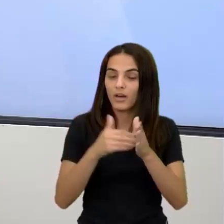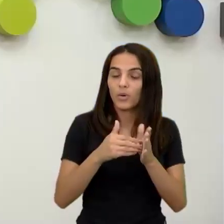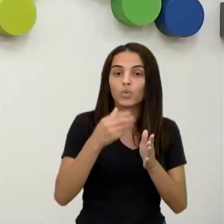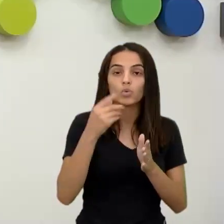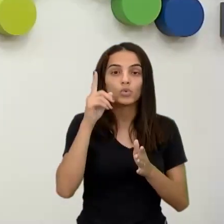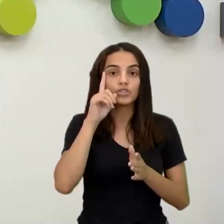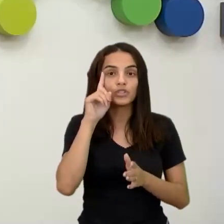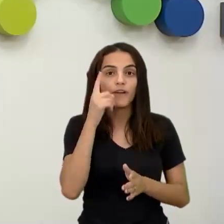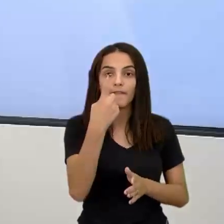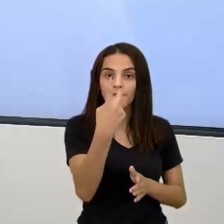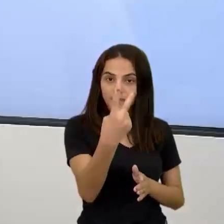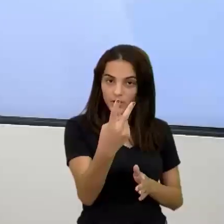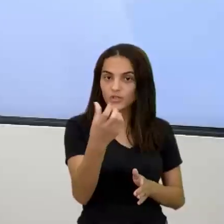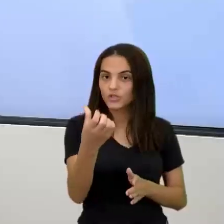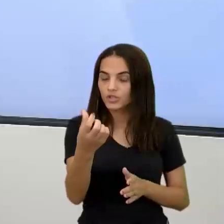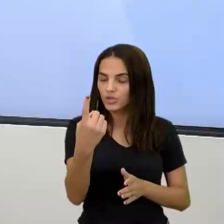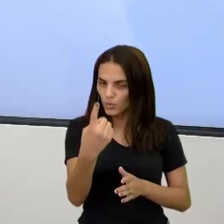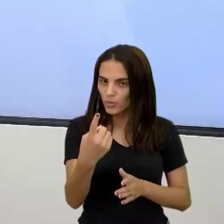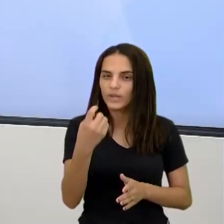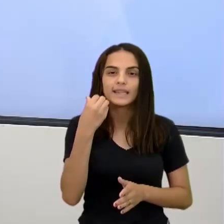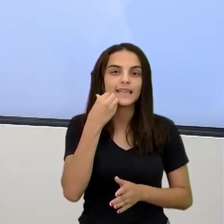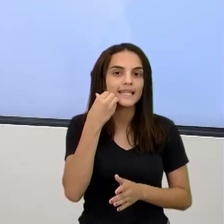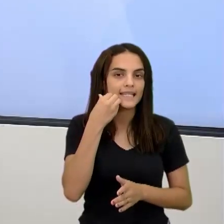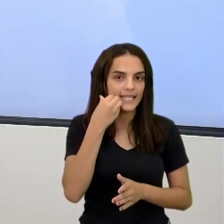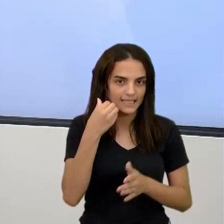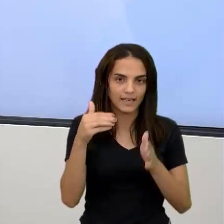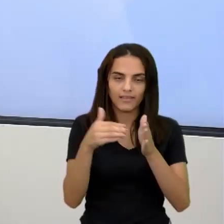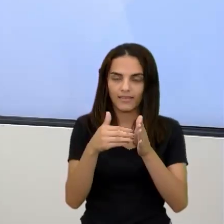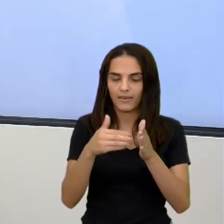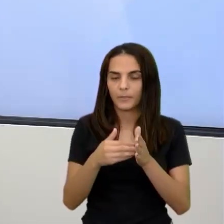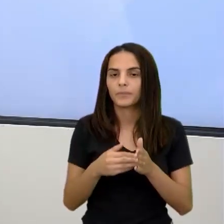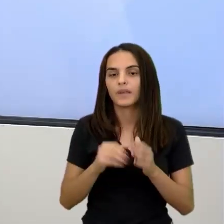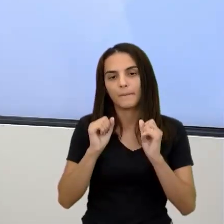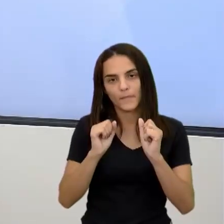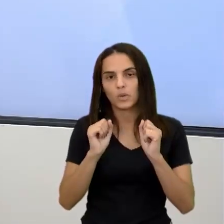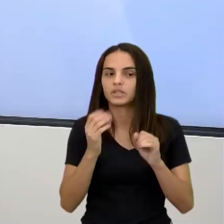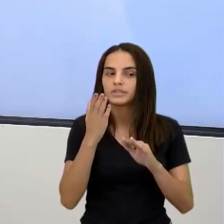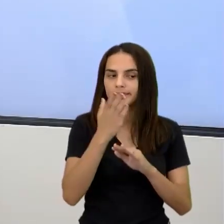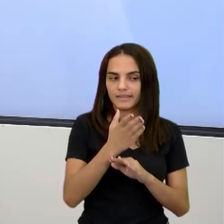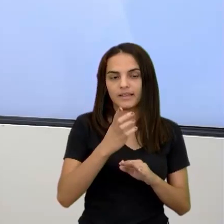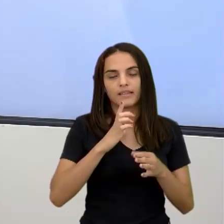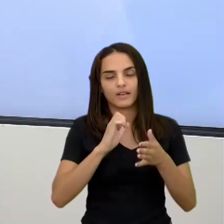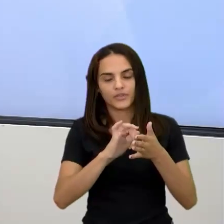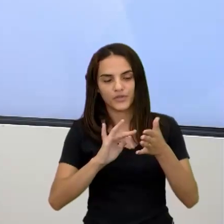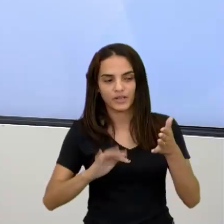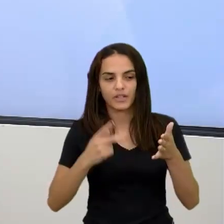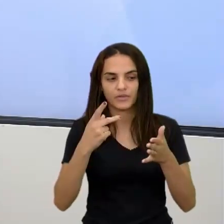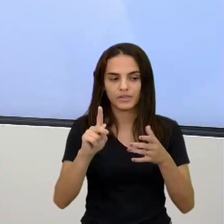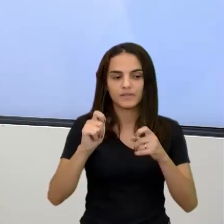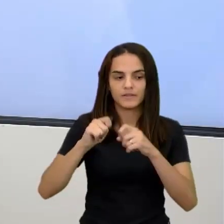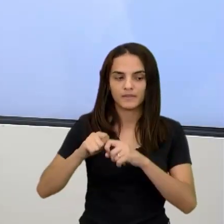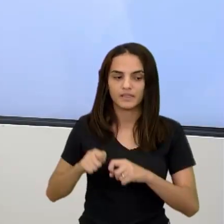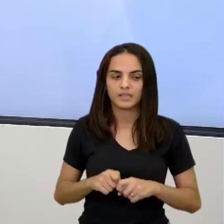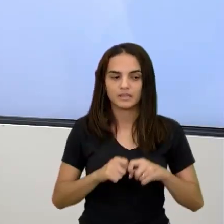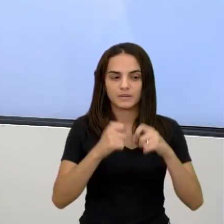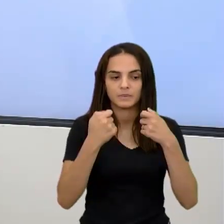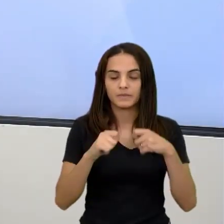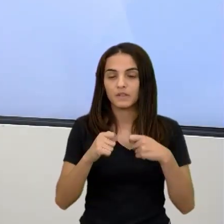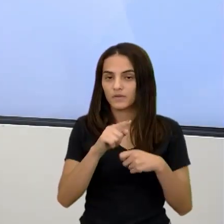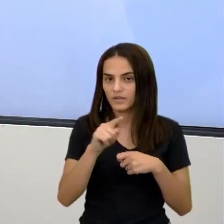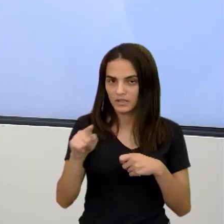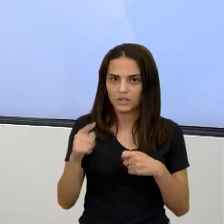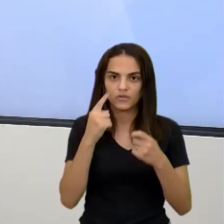né? Isso. Até sexta-feira para vocês poderem fazer. Caso não tenham feito as anteriores, podem entrar lá, tá tudo disponível, vocês podem fazer. Se tiver alguma